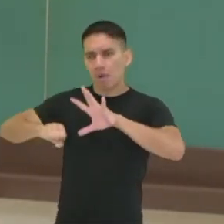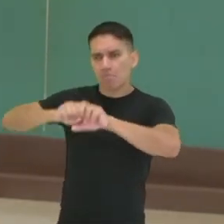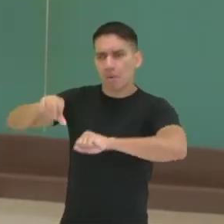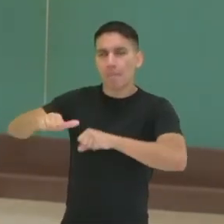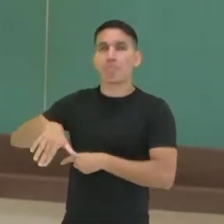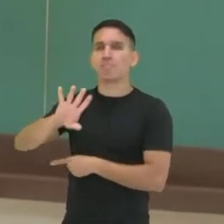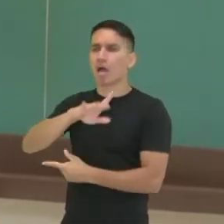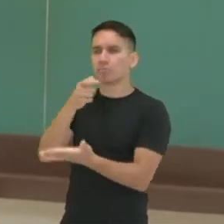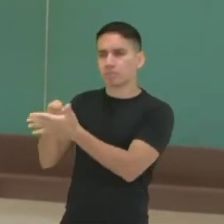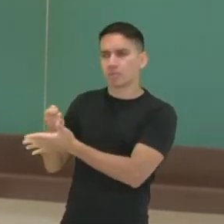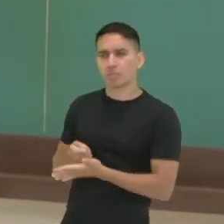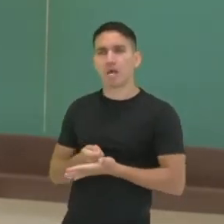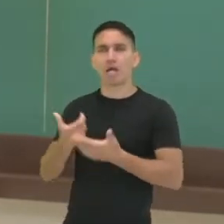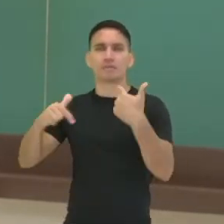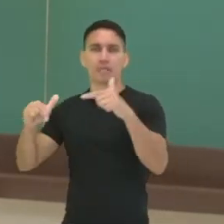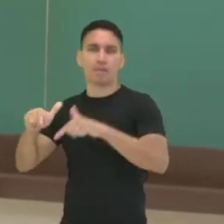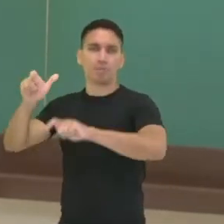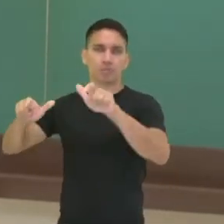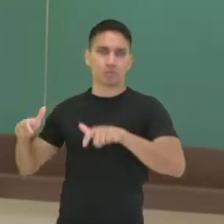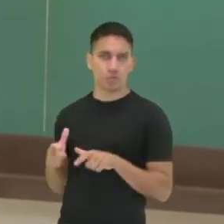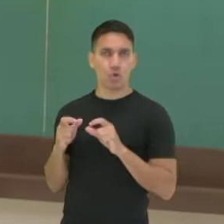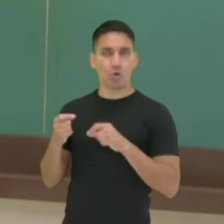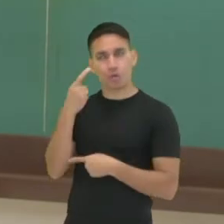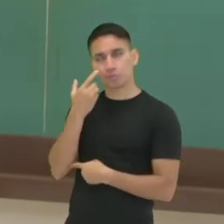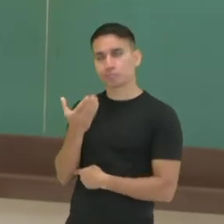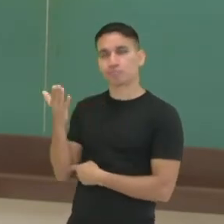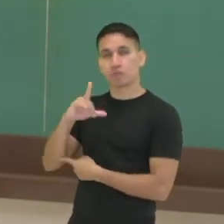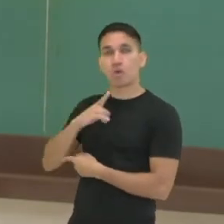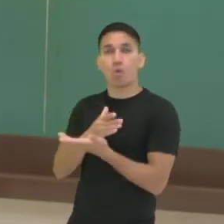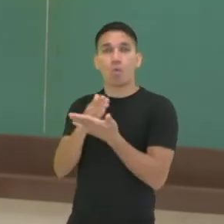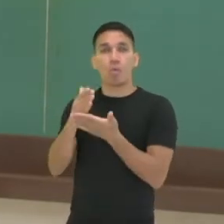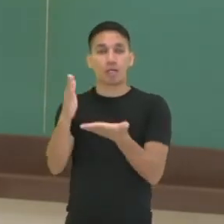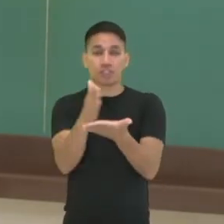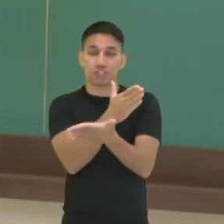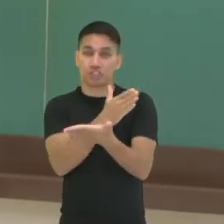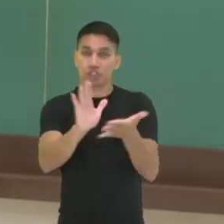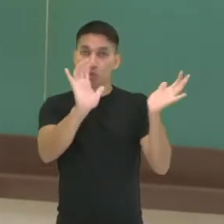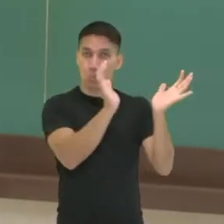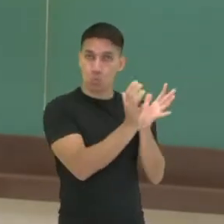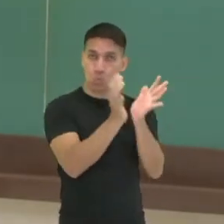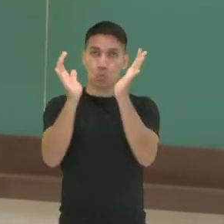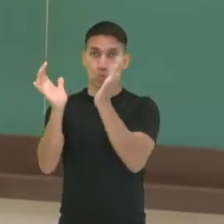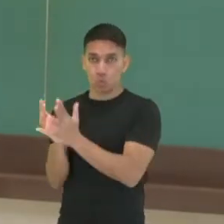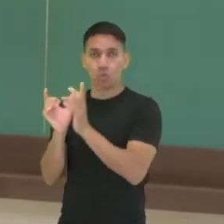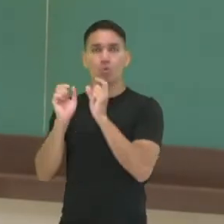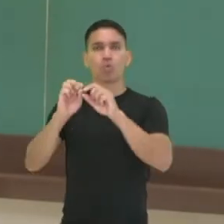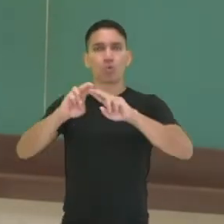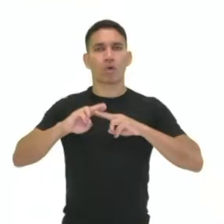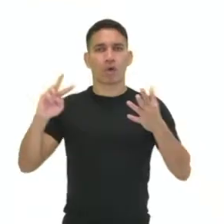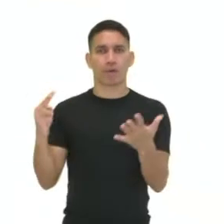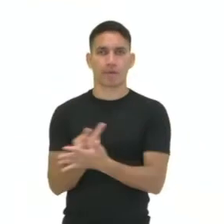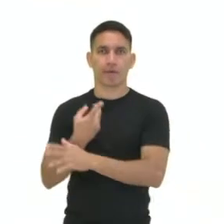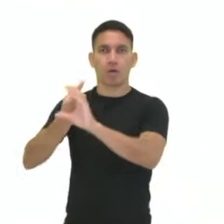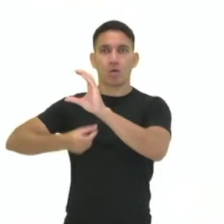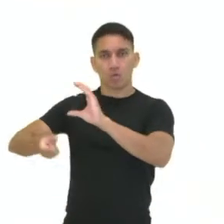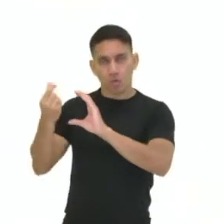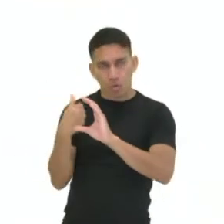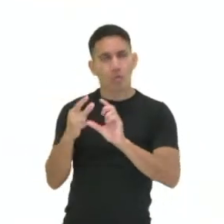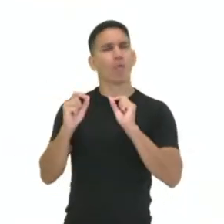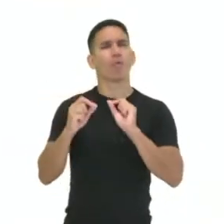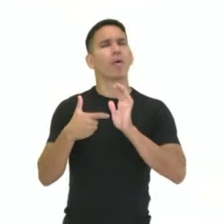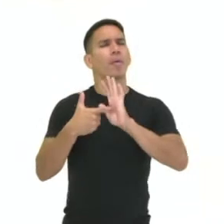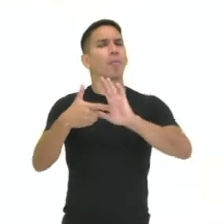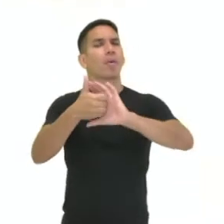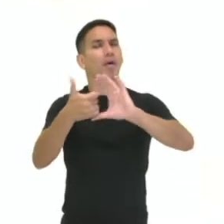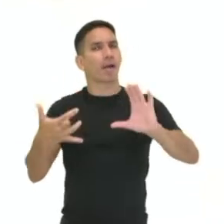dos trabalhadores. E aí nós temos uma divisão de classes, então capitalismo e classes sociais. O que